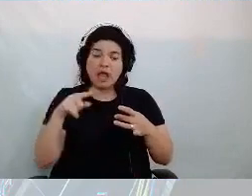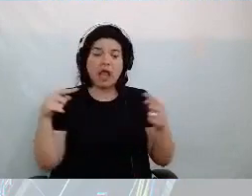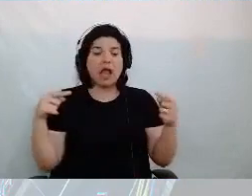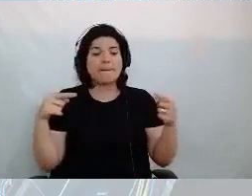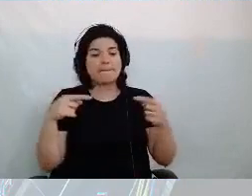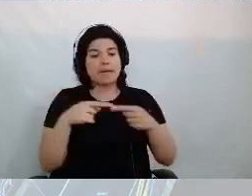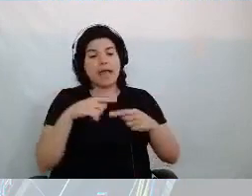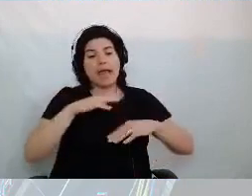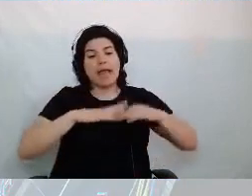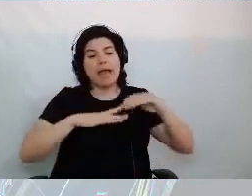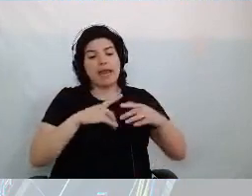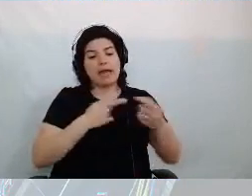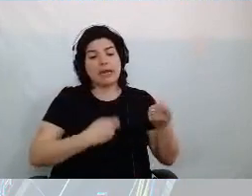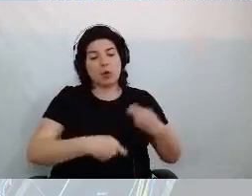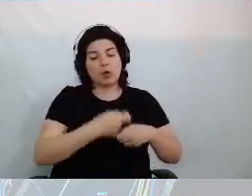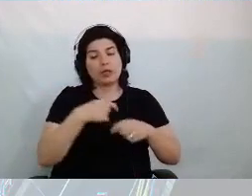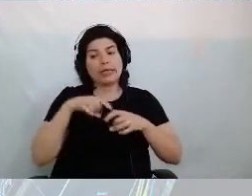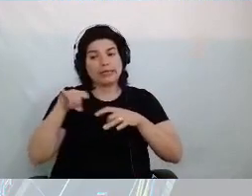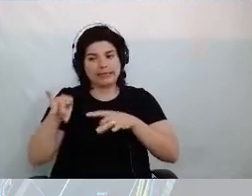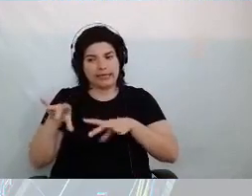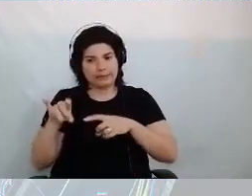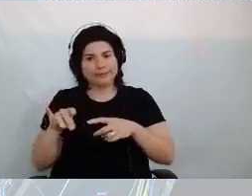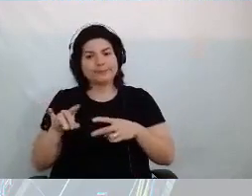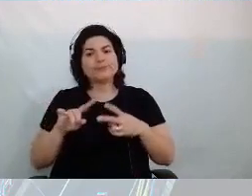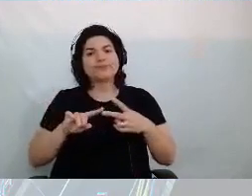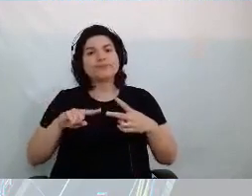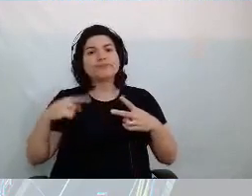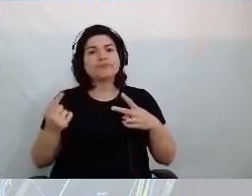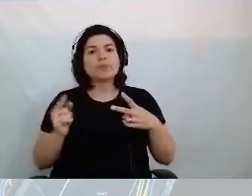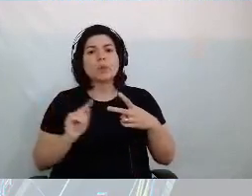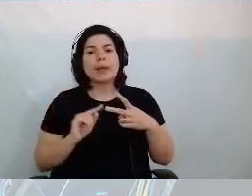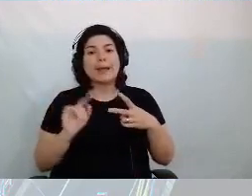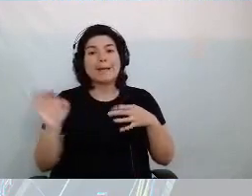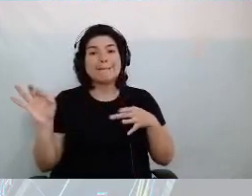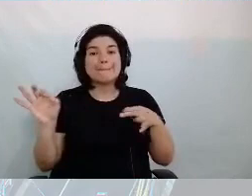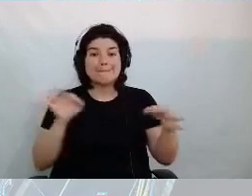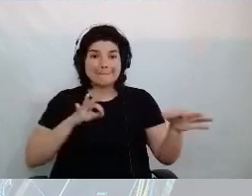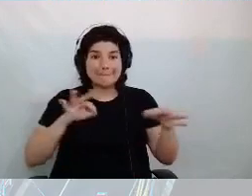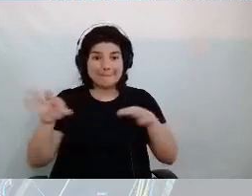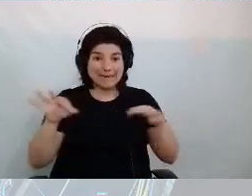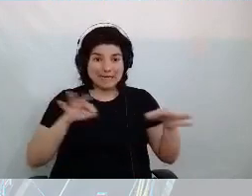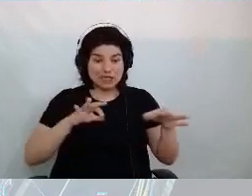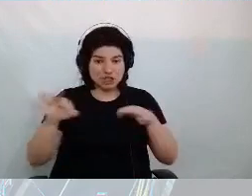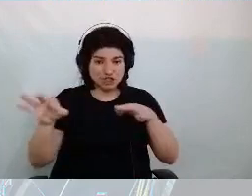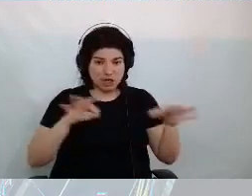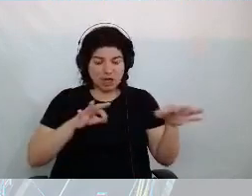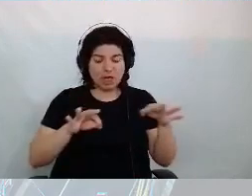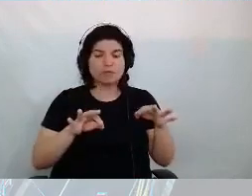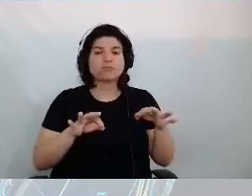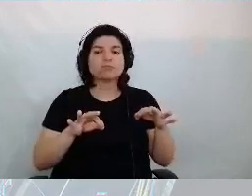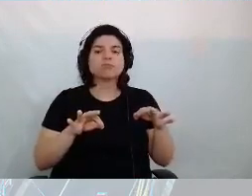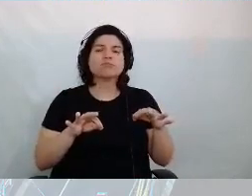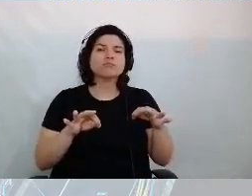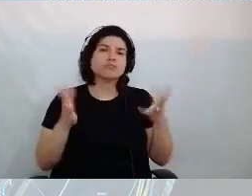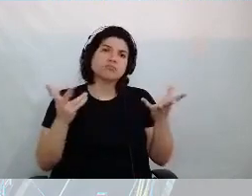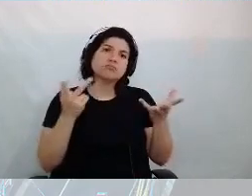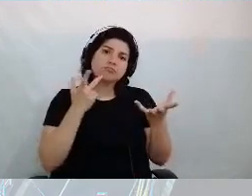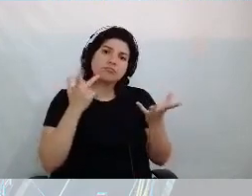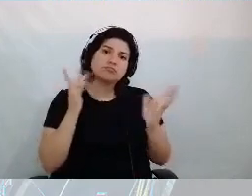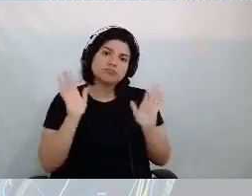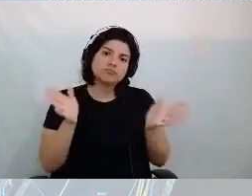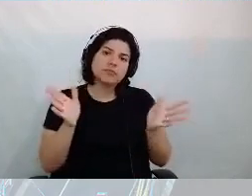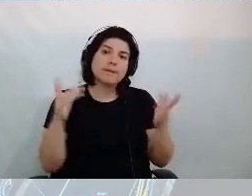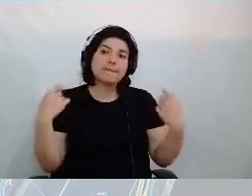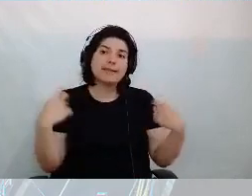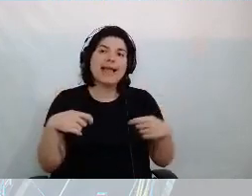e de negócio, meu próximo passo vai ser planejar essa execução do teste de performance. Eu diria que, eu já até deveria aplicar